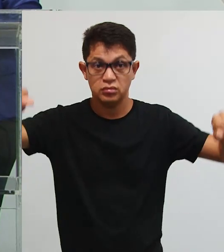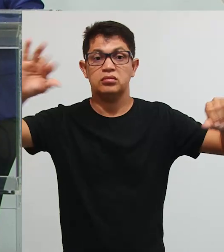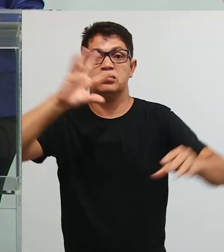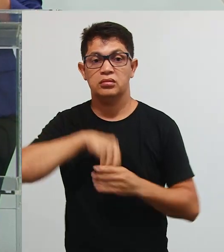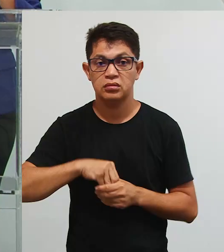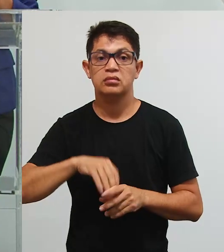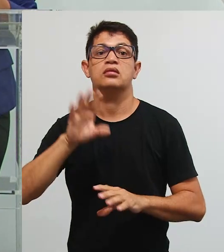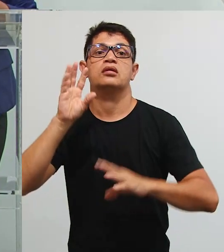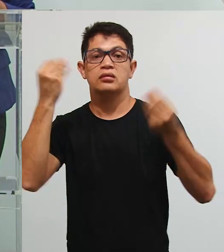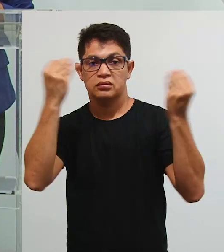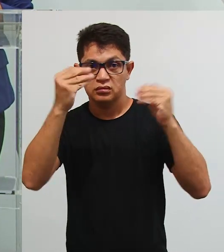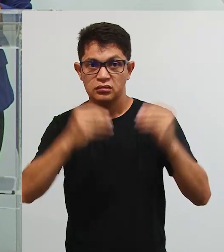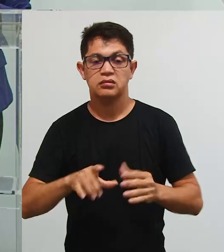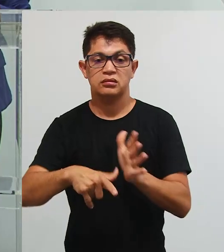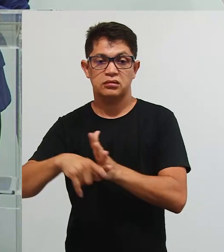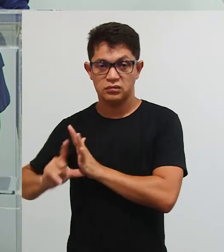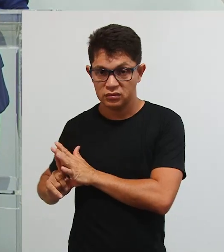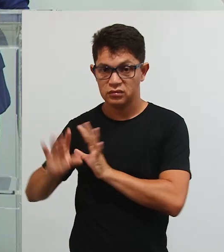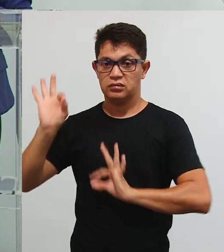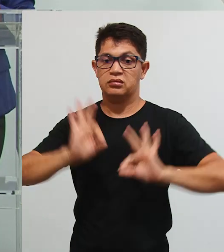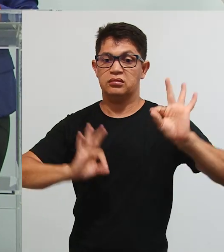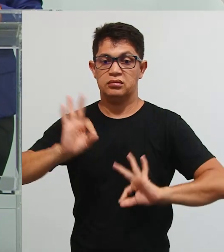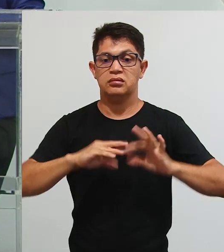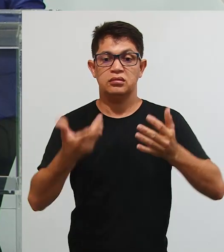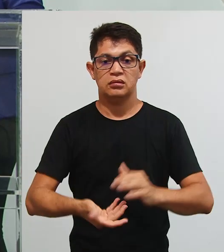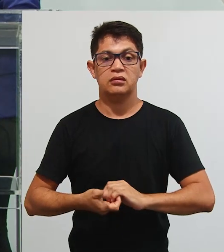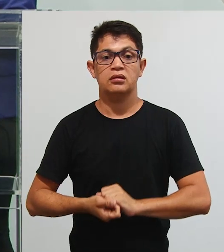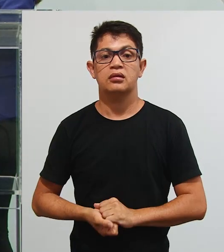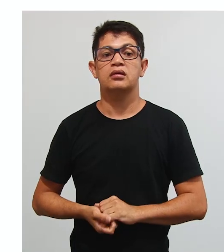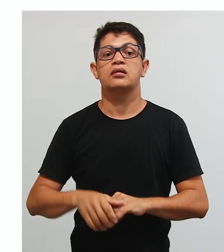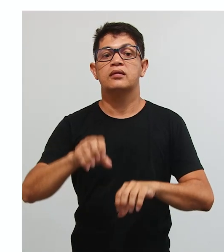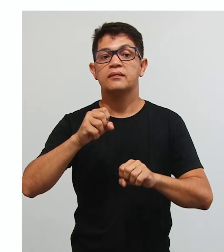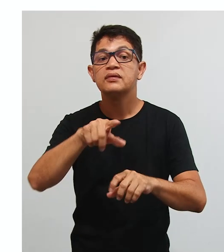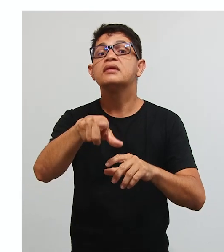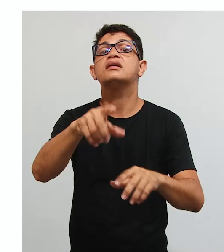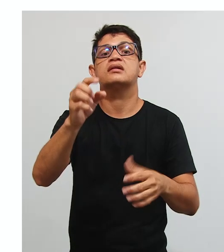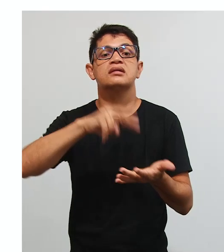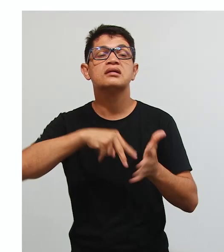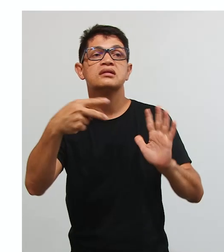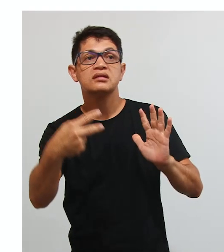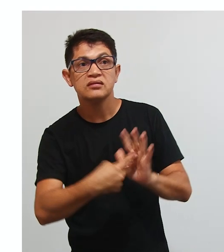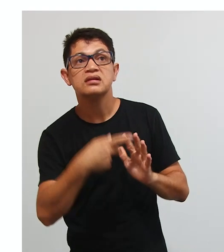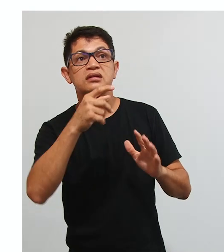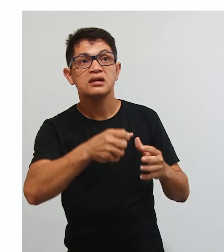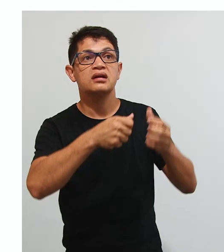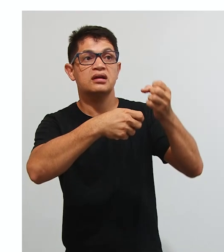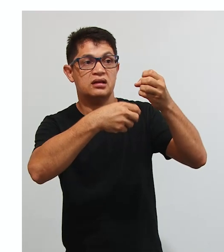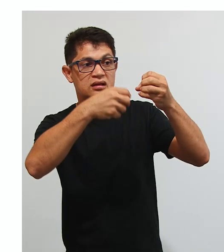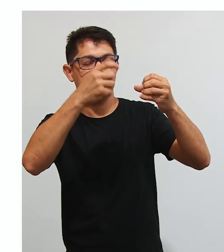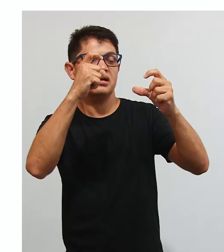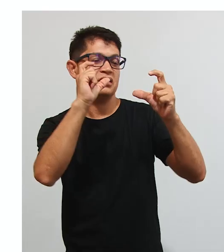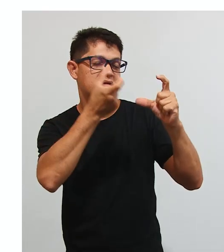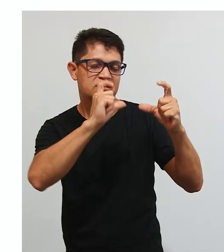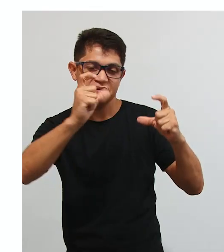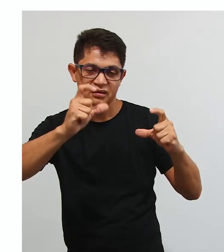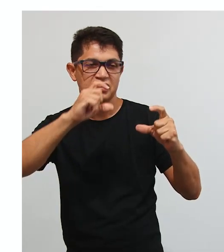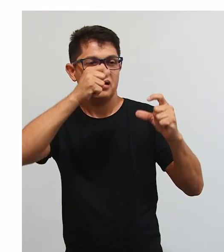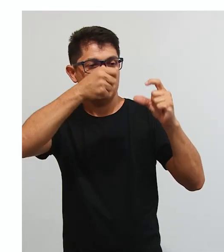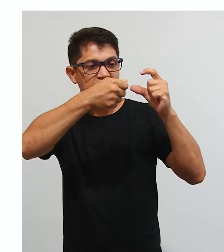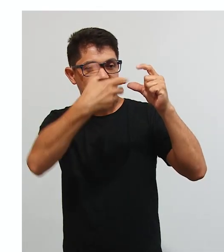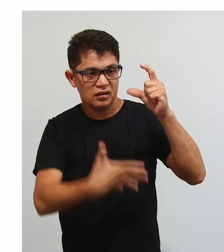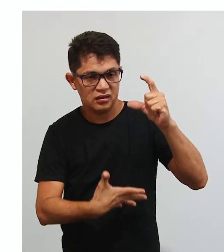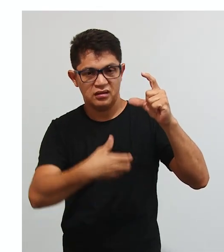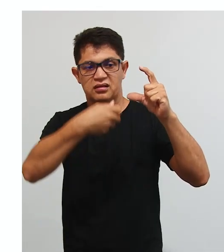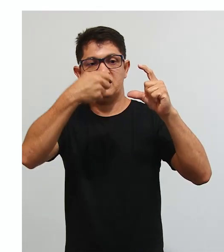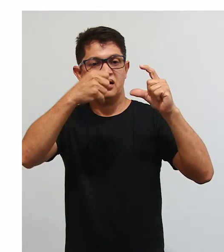né? Bom, passando aqui adiante, nós temos então o glossário da educação. Aqui nós vamos finalizar a nossa aula de